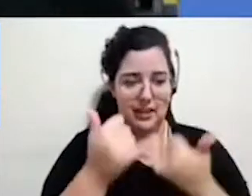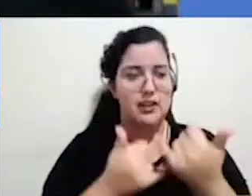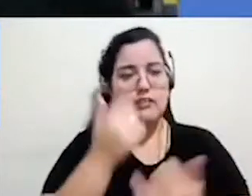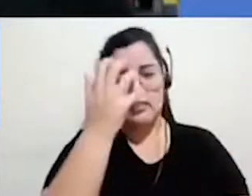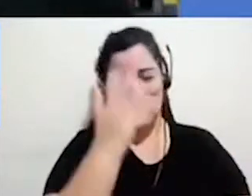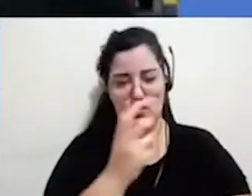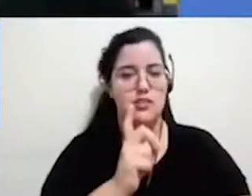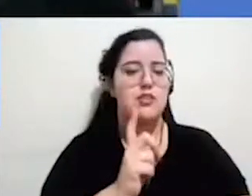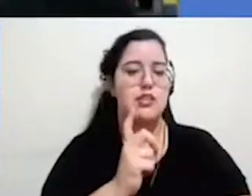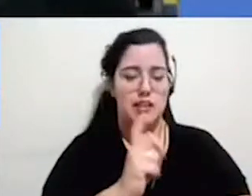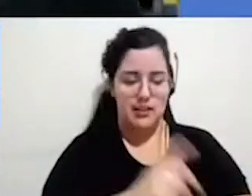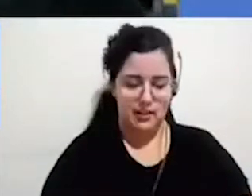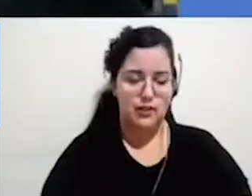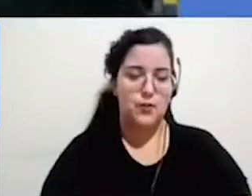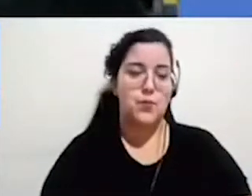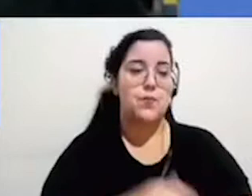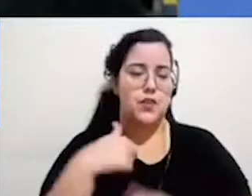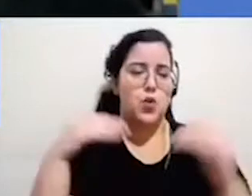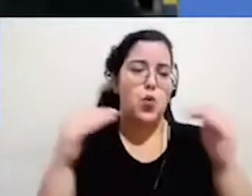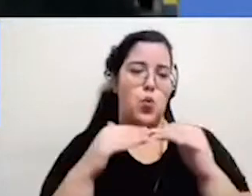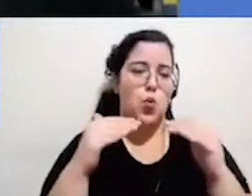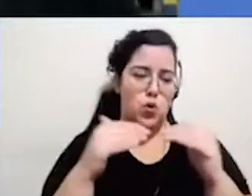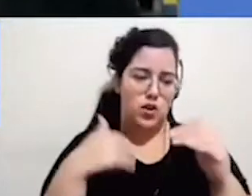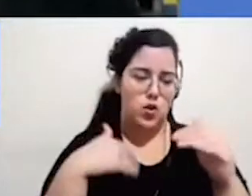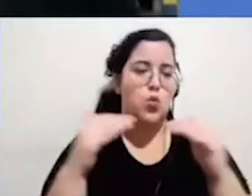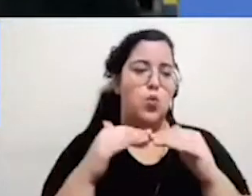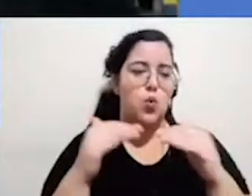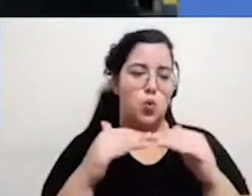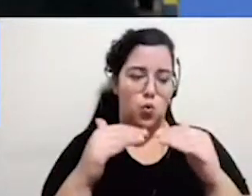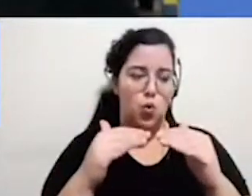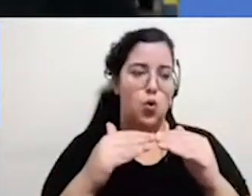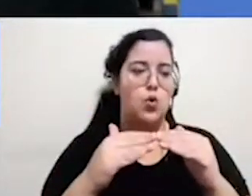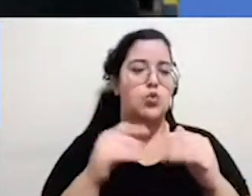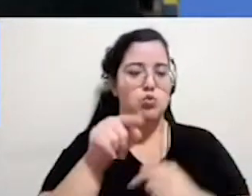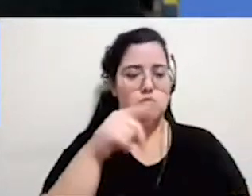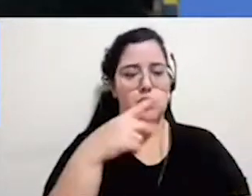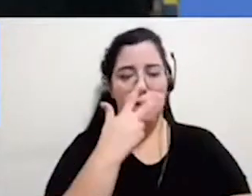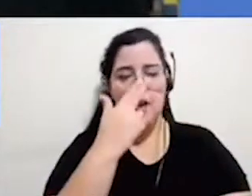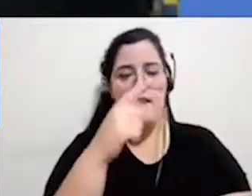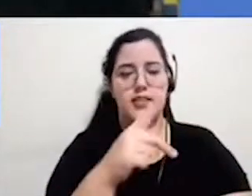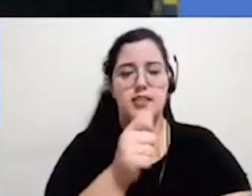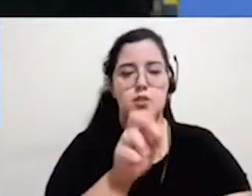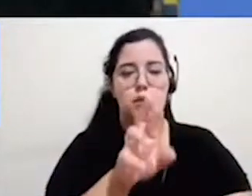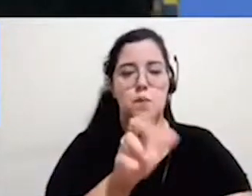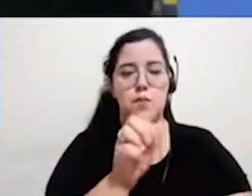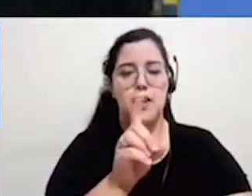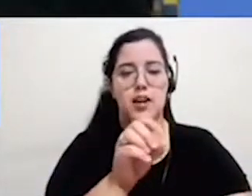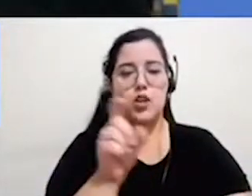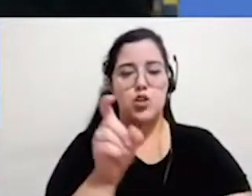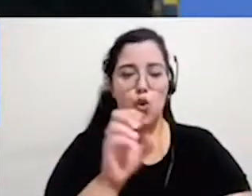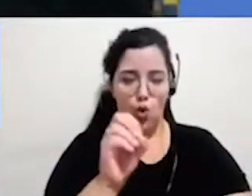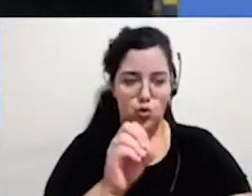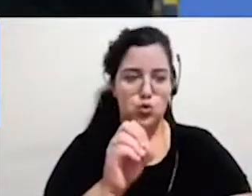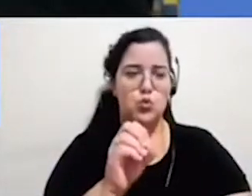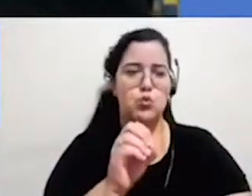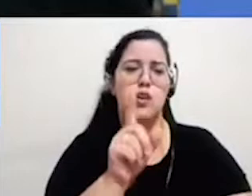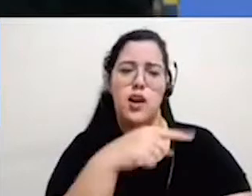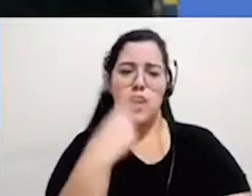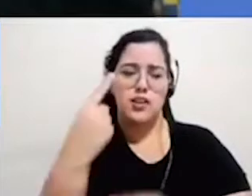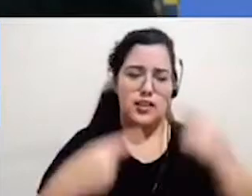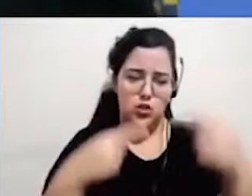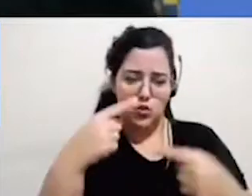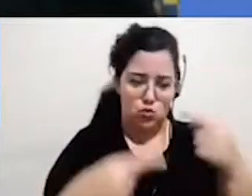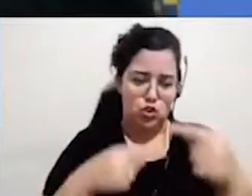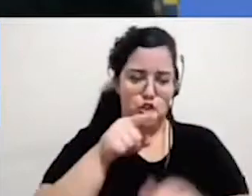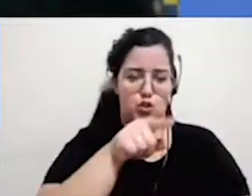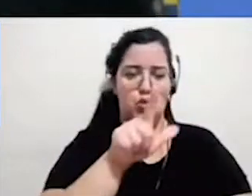mas eu concordo com você. E aí, para mim, é um paradoxo, porque a gente está discutindo lifelong learning e